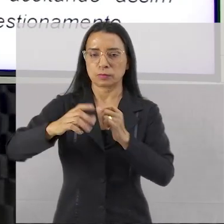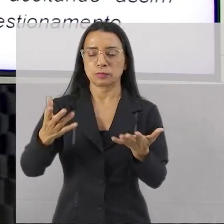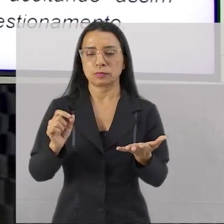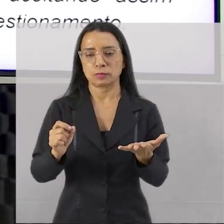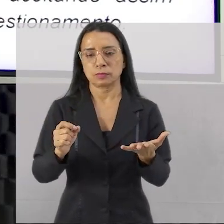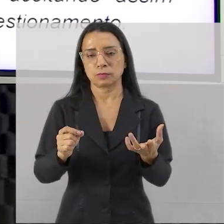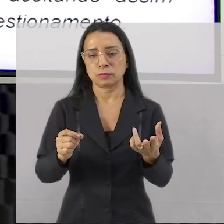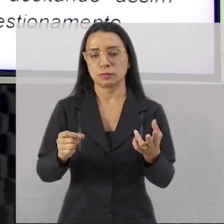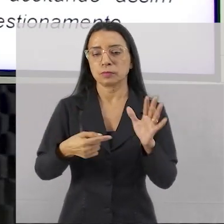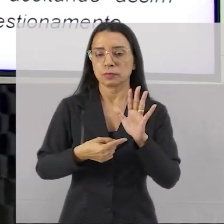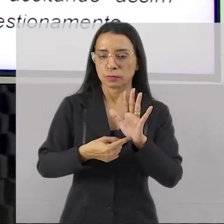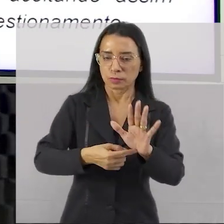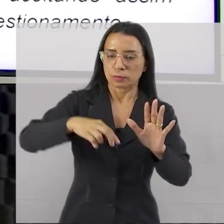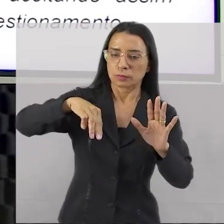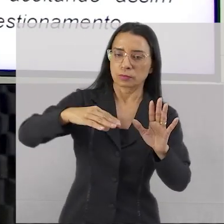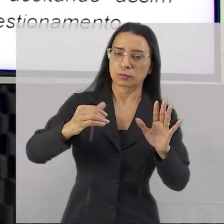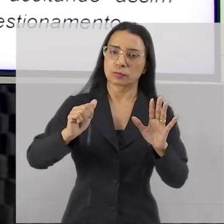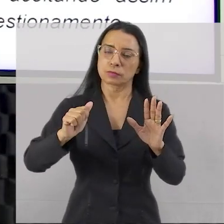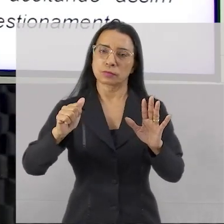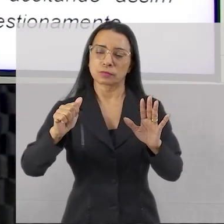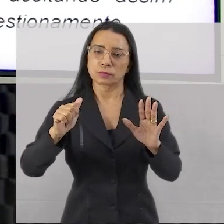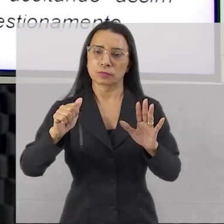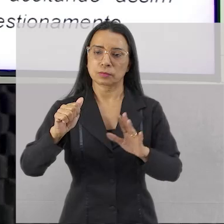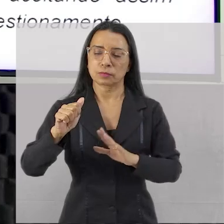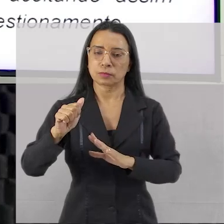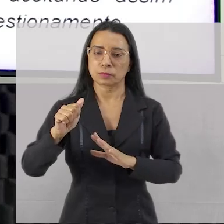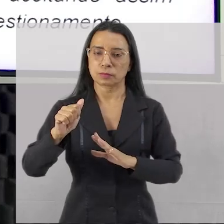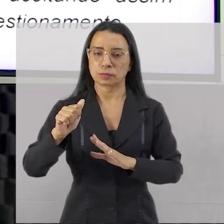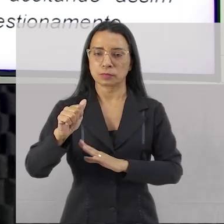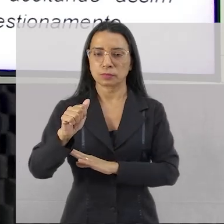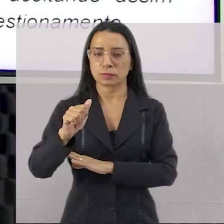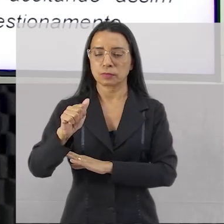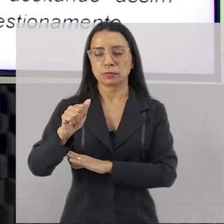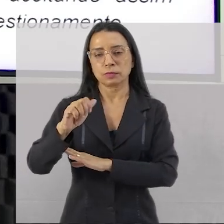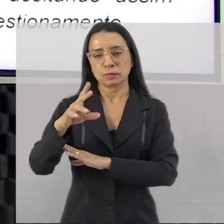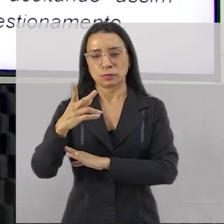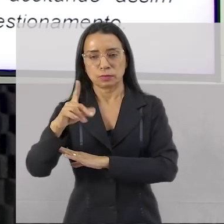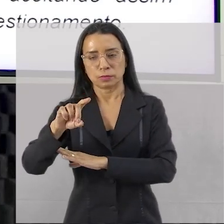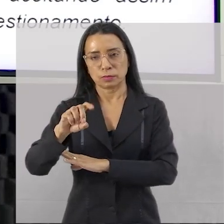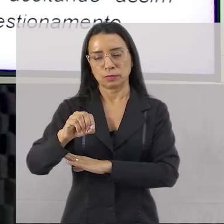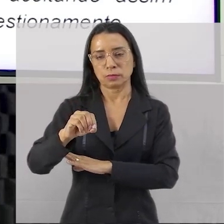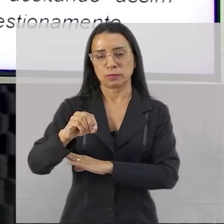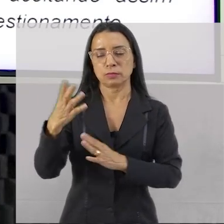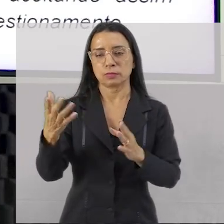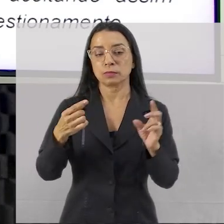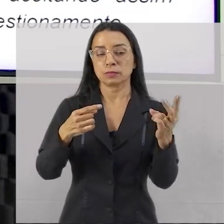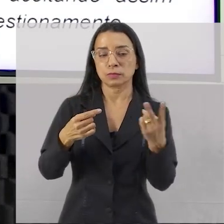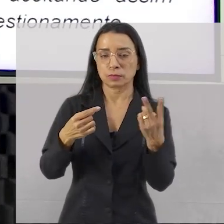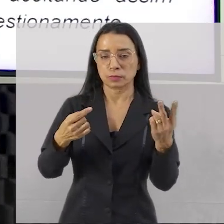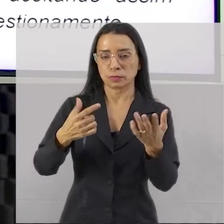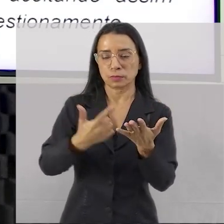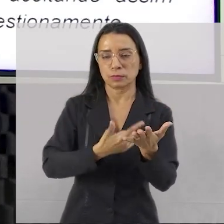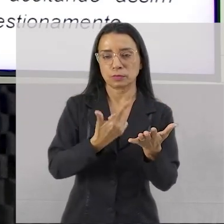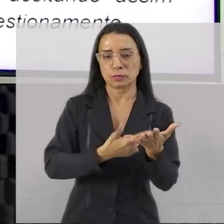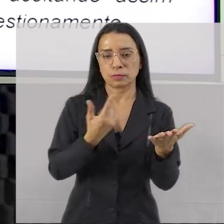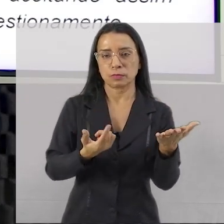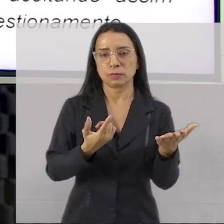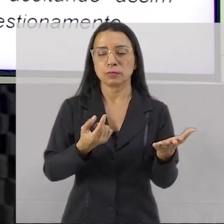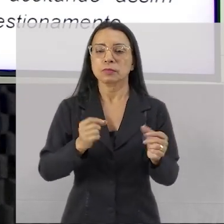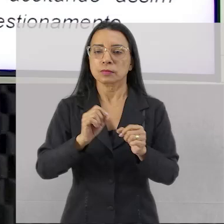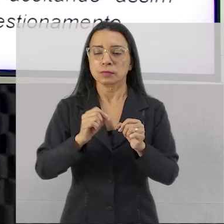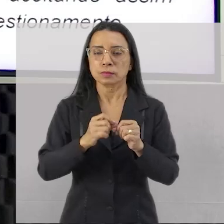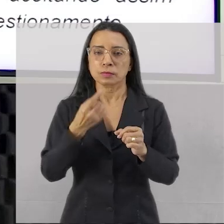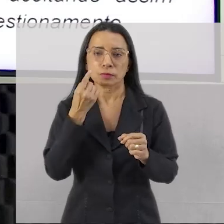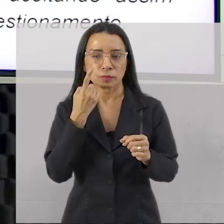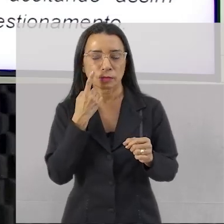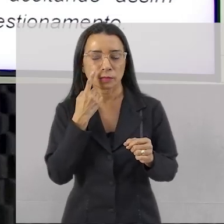e 2 obras. Ele fez uma boa análise crítica, utilizou bons modalizadores e apresentou